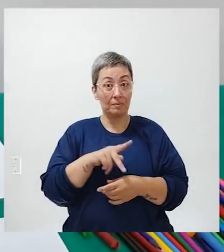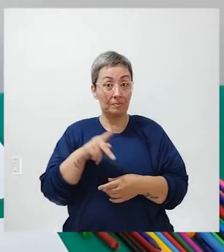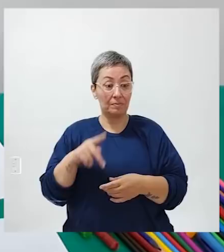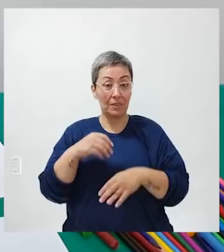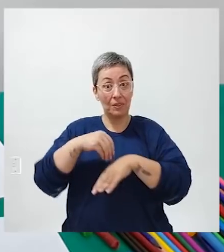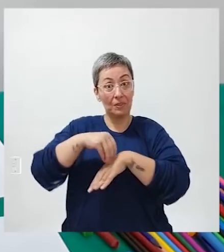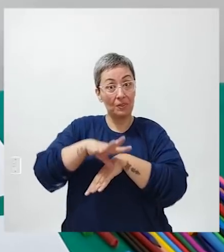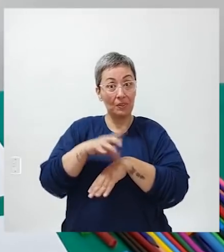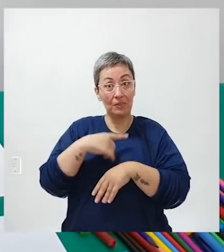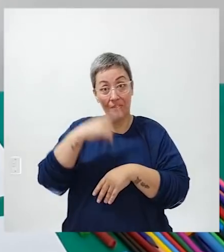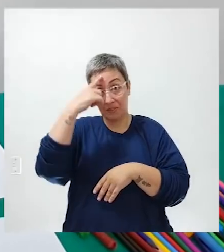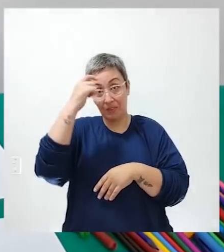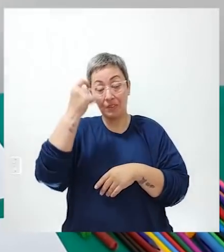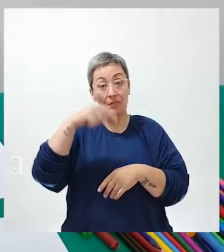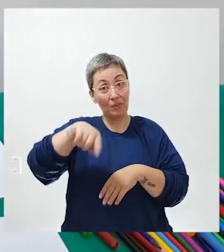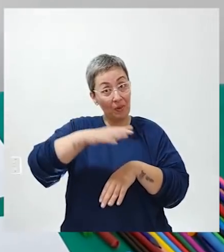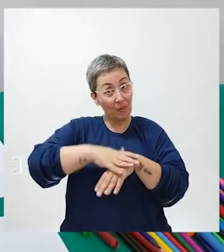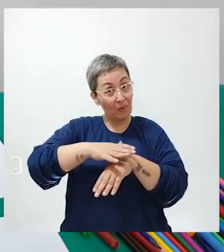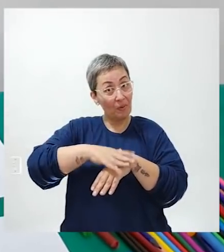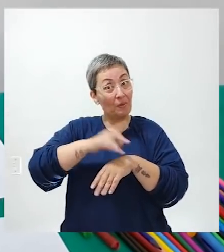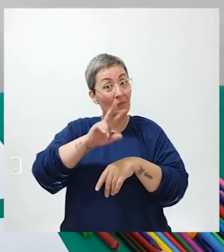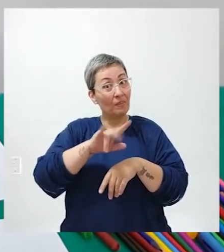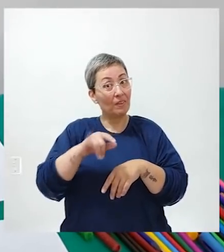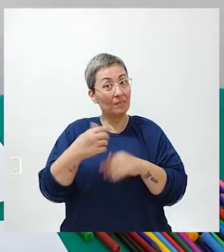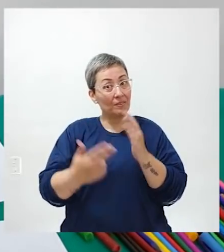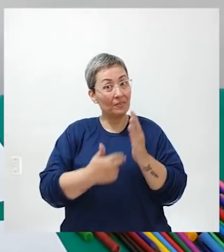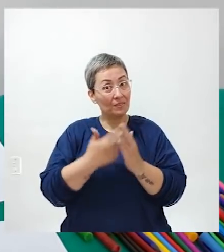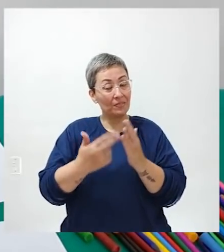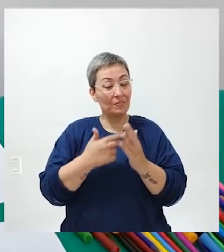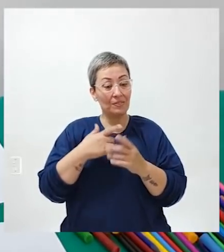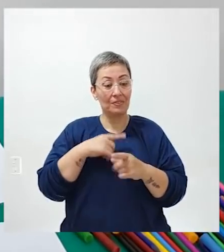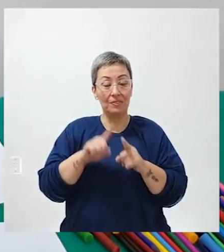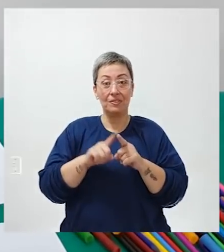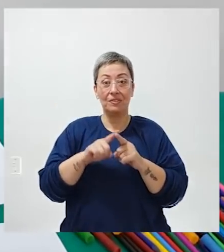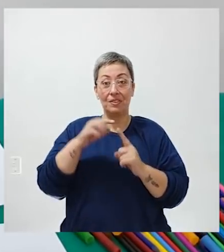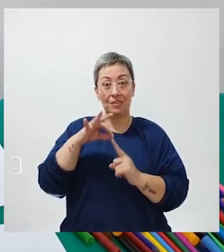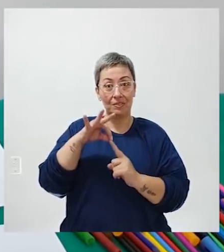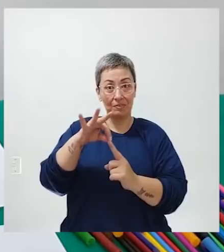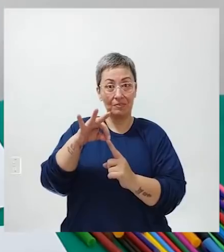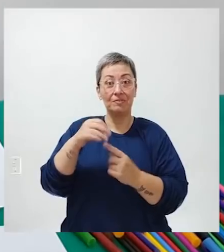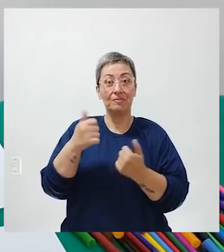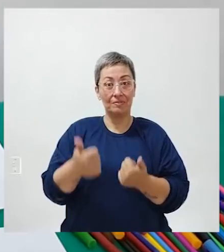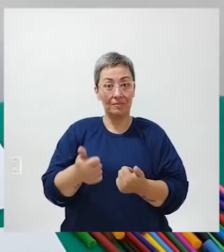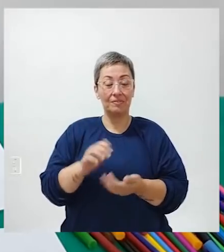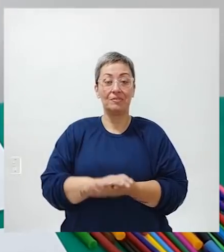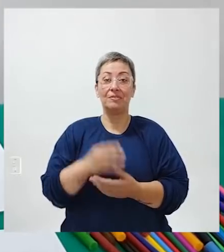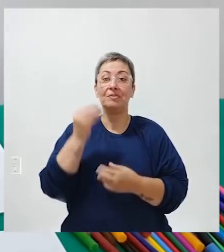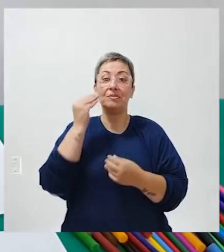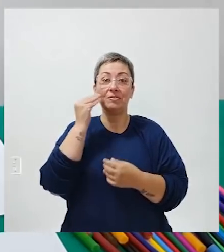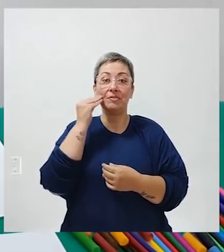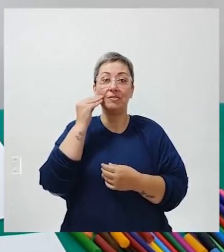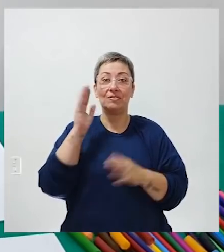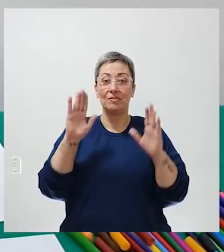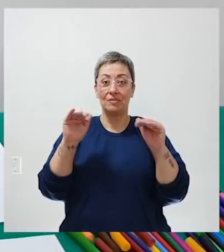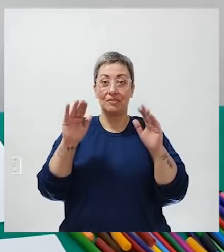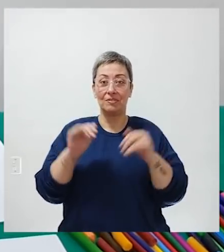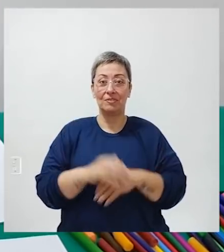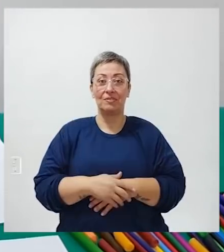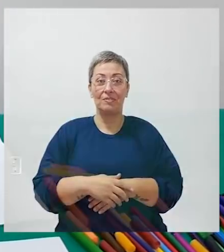só dar a ideia e vocês é que vão fazer. Vocês vão ser protagonistas, tá bom? Beijos, até